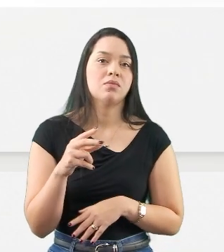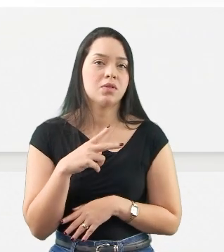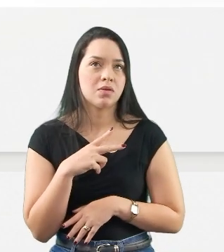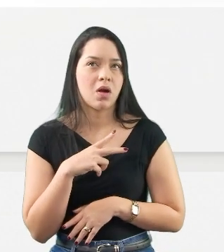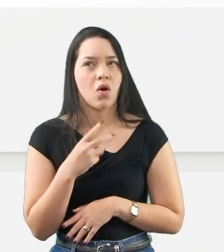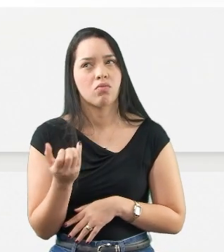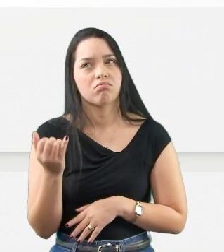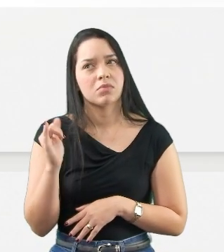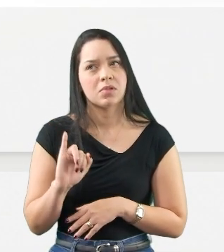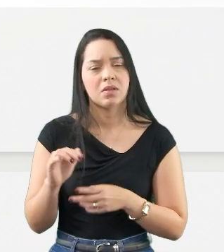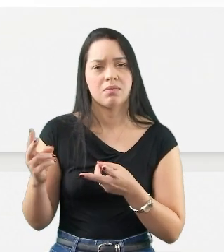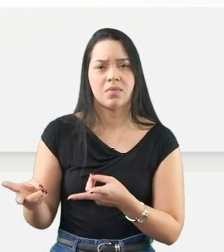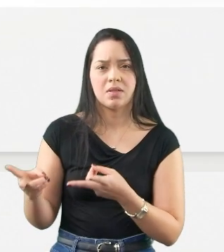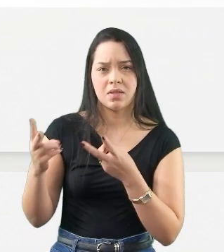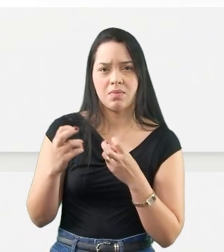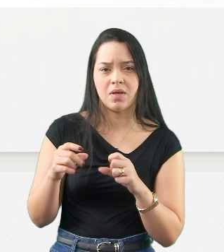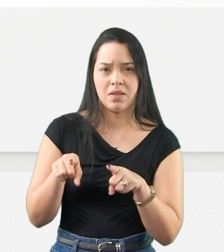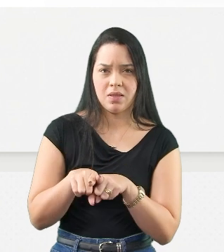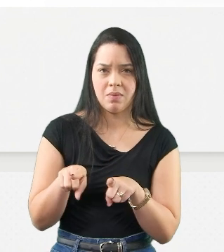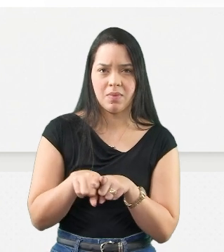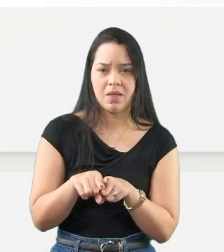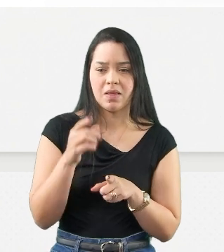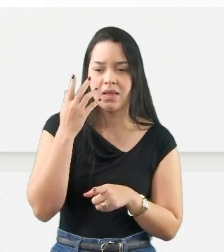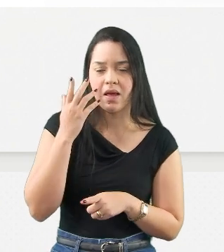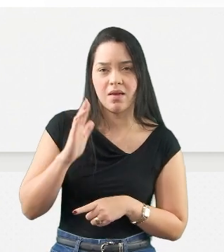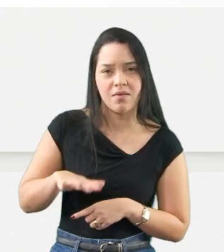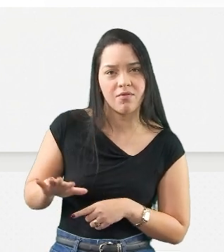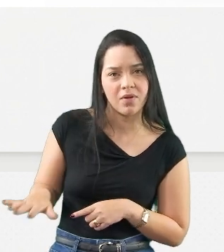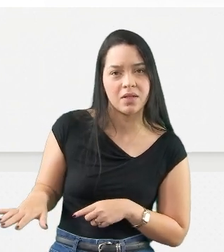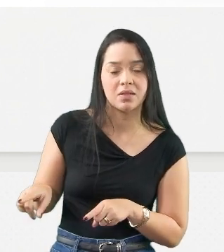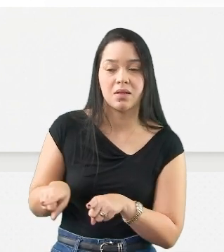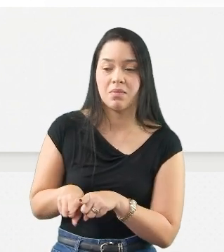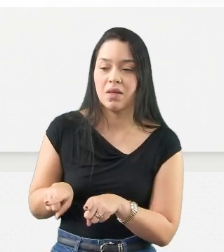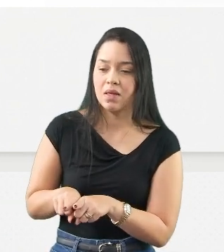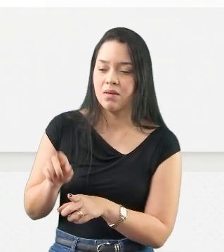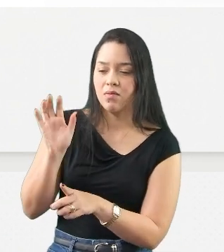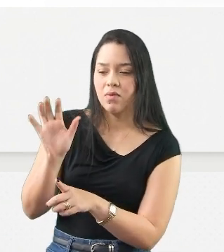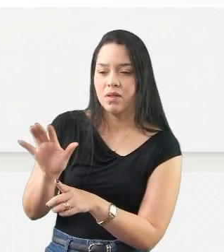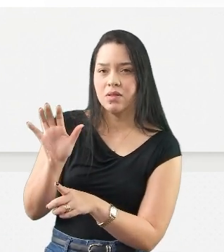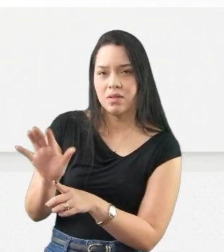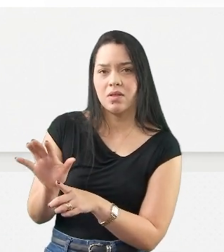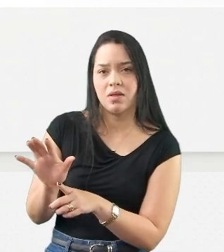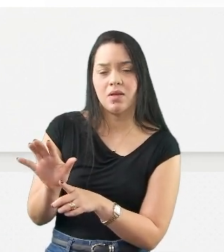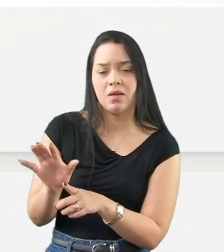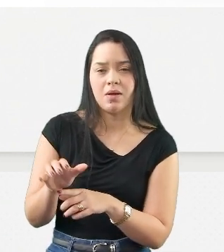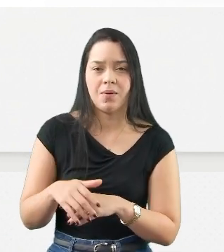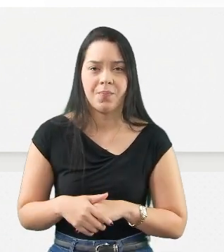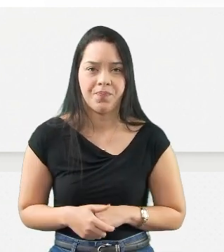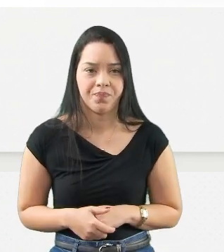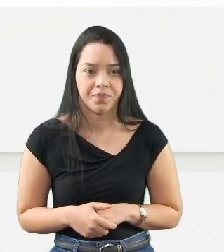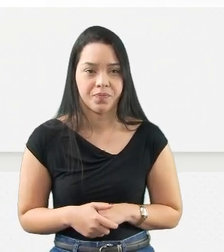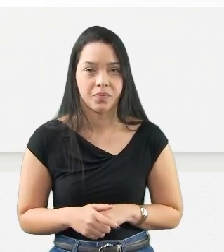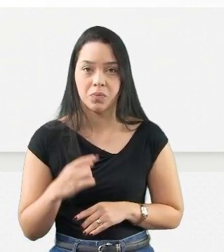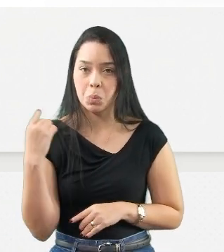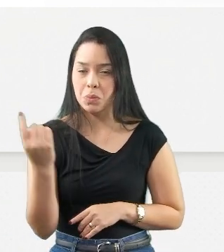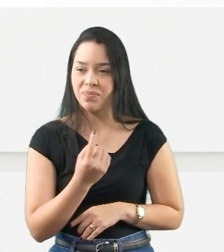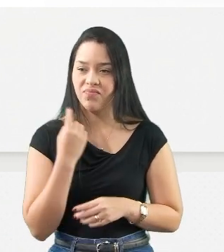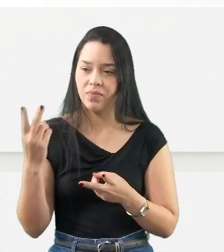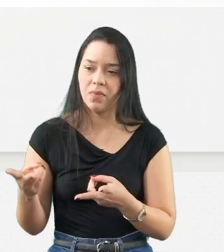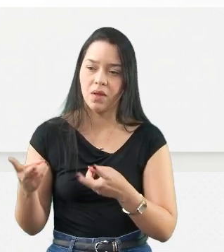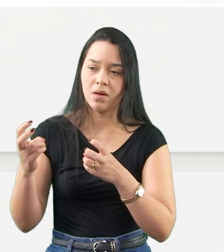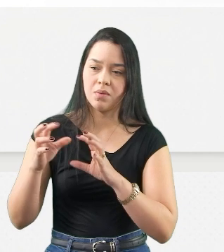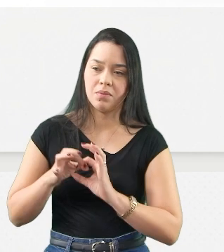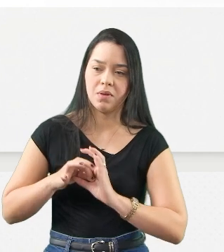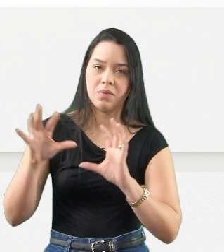gente perceber, né, desde a infância, a literatura ela influencia a formação da identidade pessoal, né? A gente verifica que ela permite